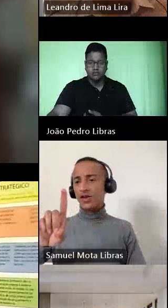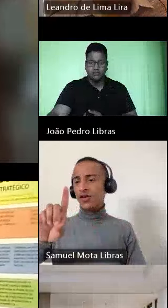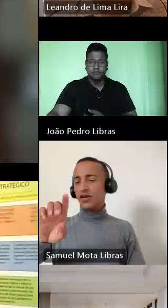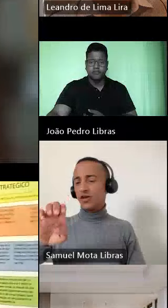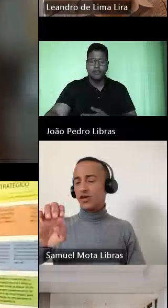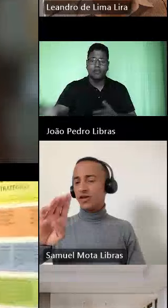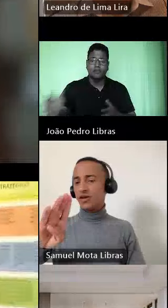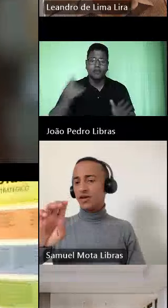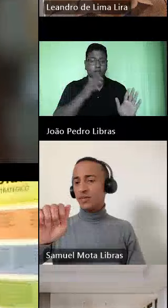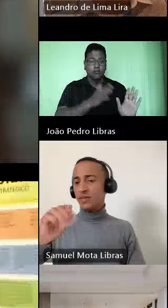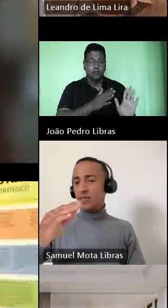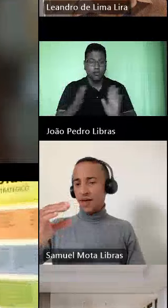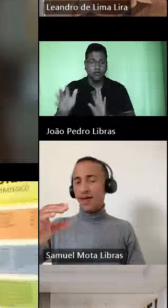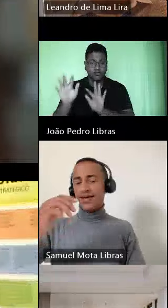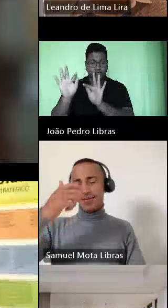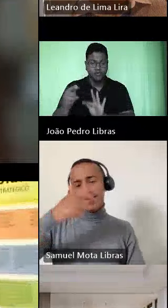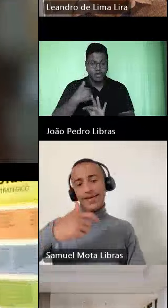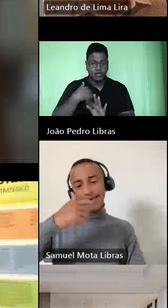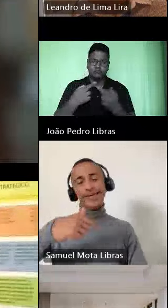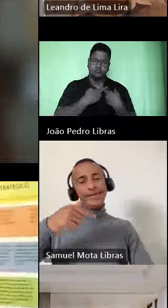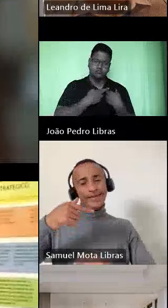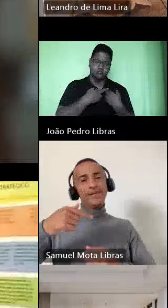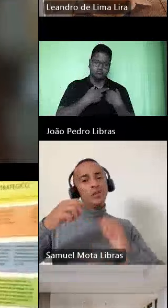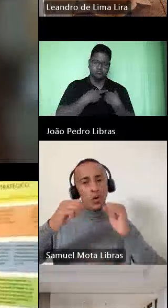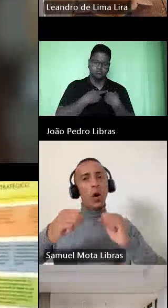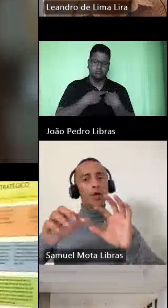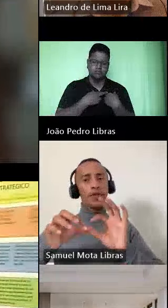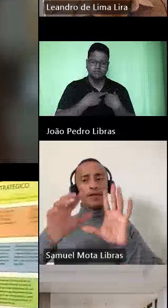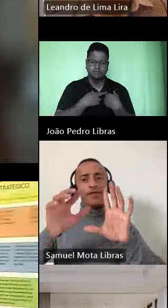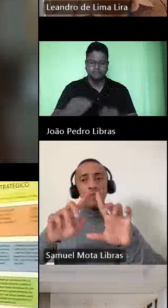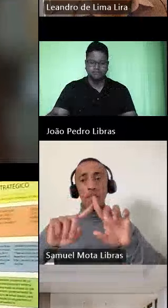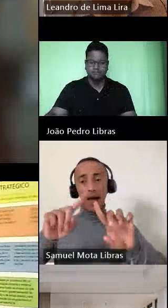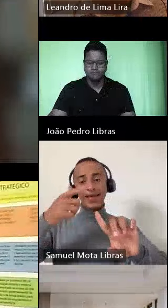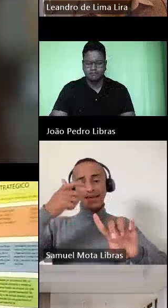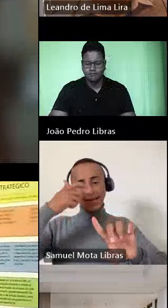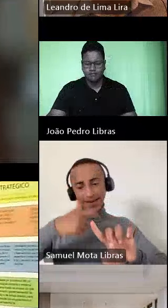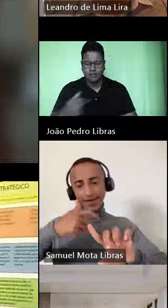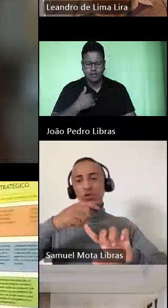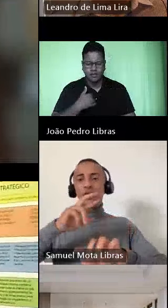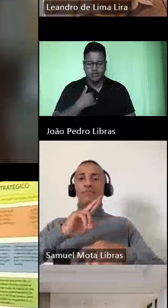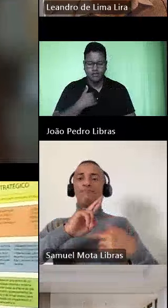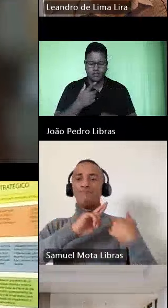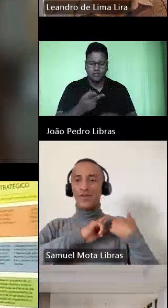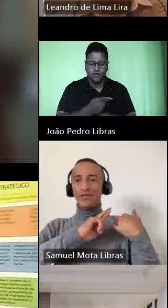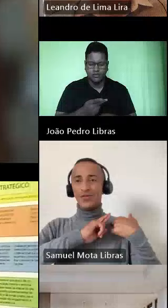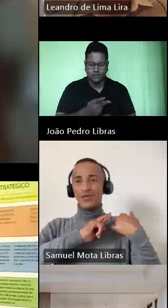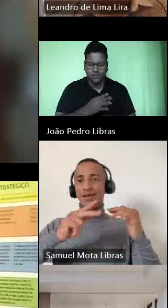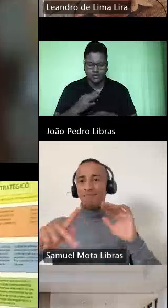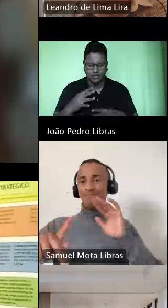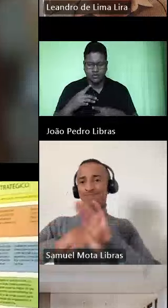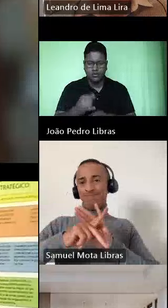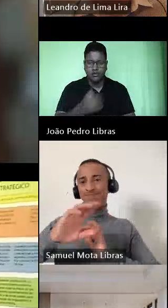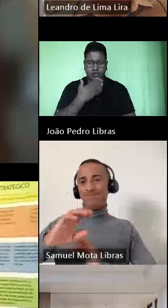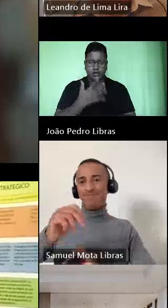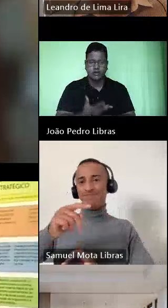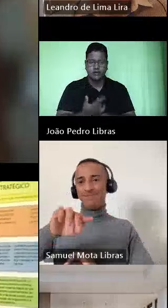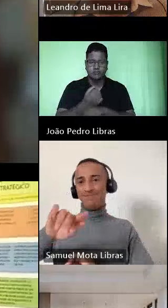responsabilidade vai ser minha eu que tô respondendo pela cplan então Eh eu tô fazendo eu procuro todos os as melhores